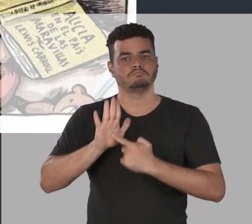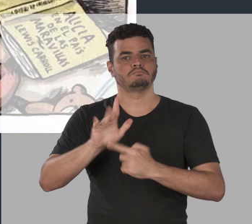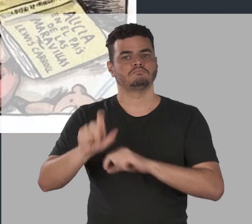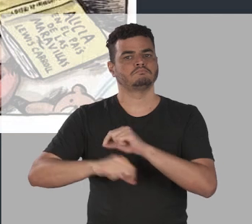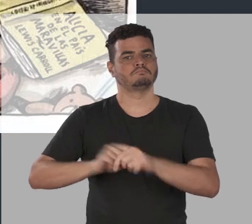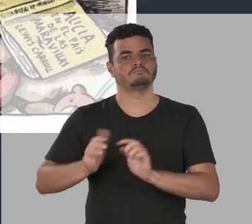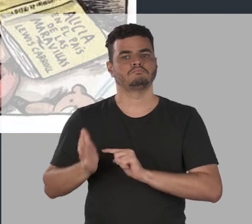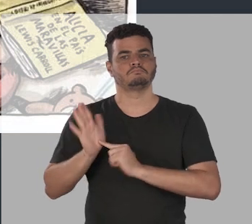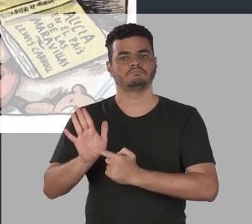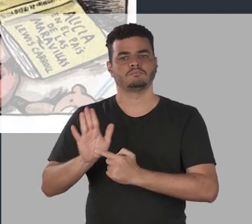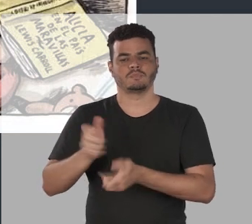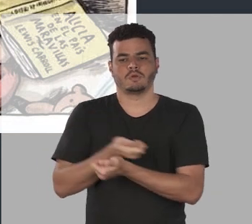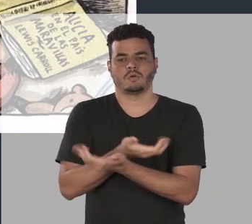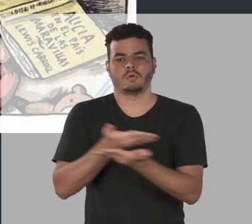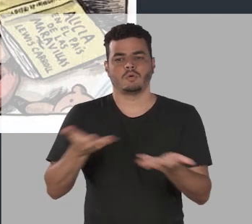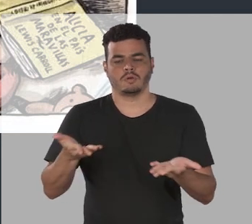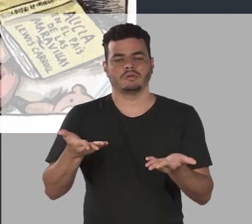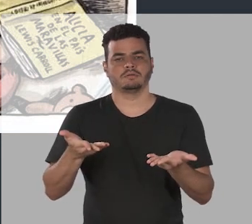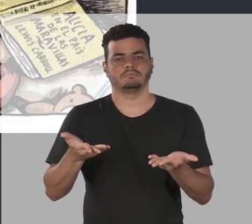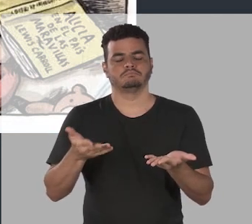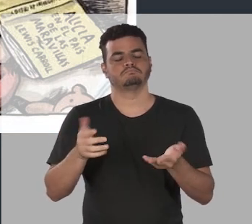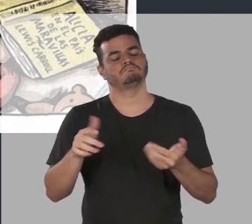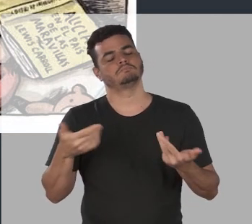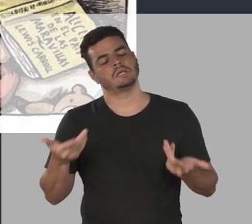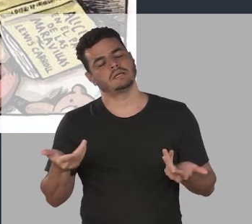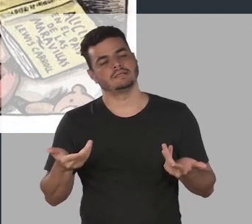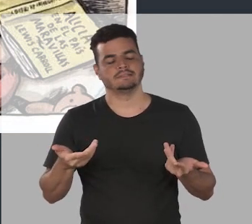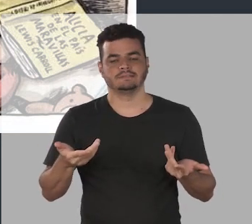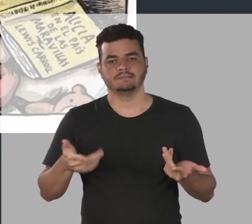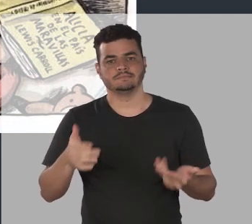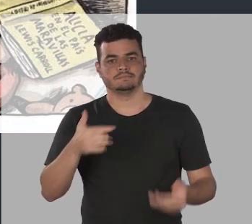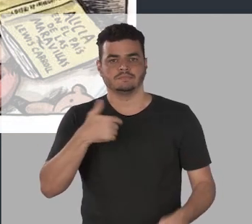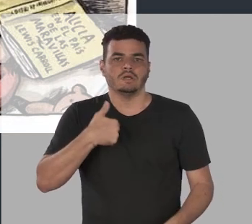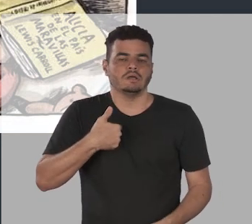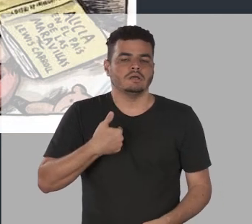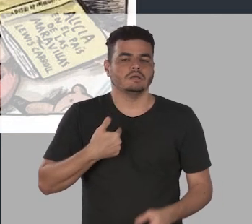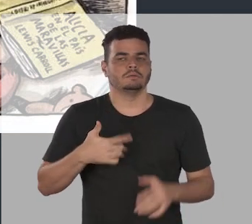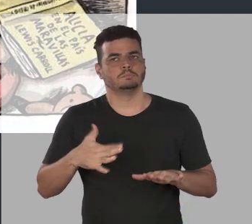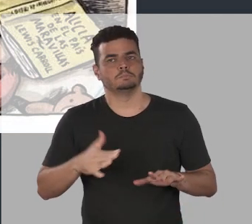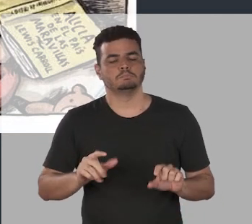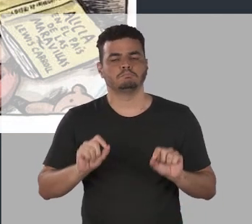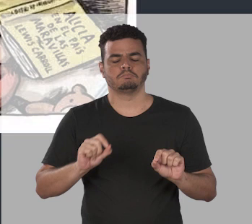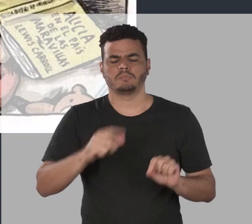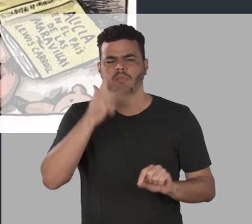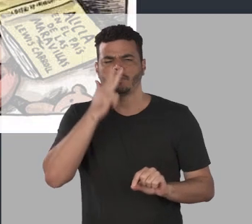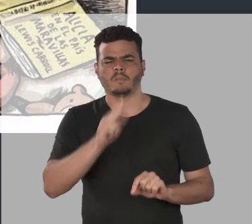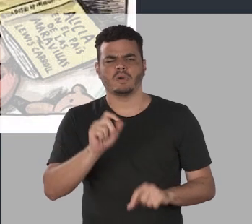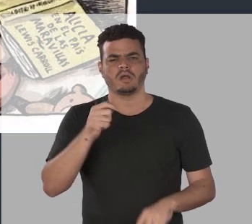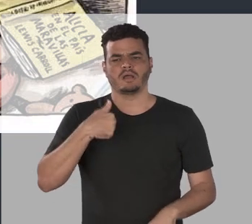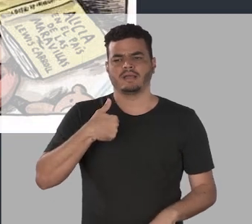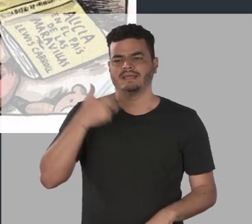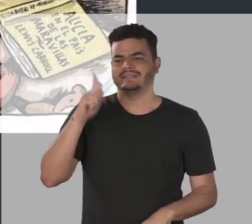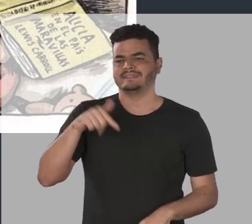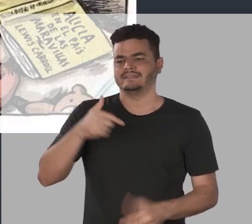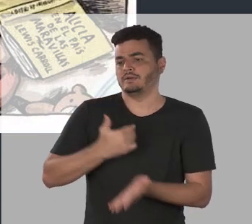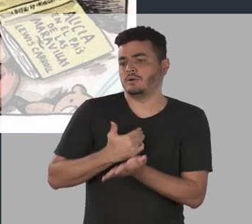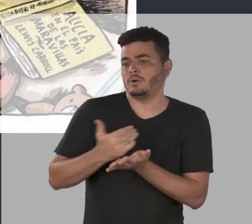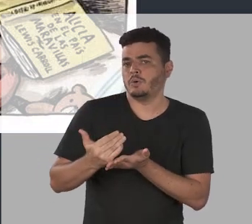historieta argentino. Aqui trago a propósito para compartilhar com vocês e para mim, pelo menos, é,